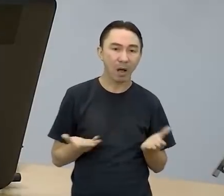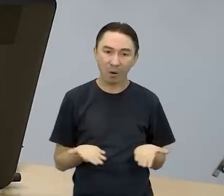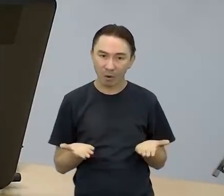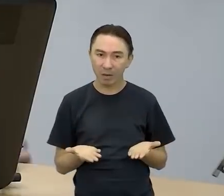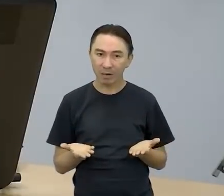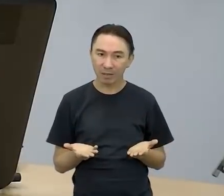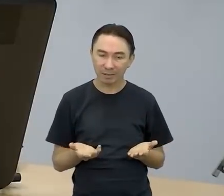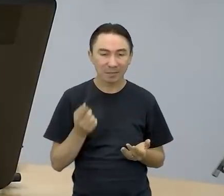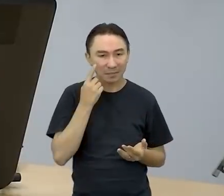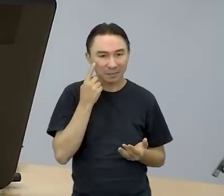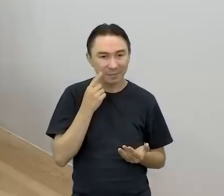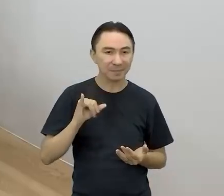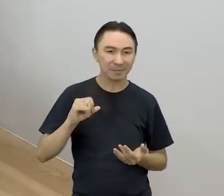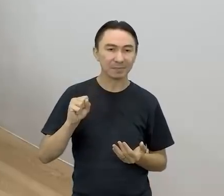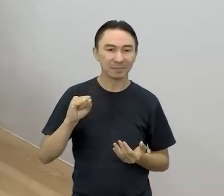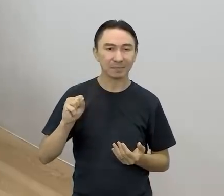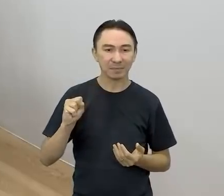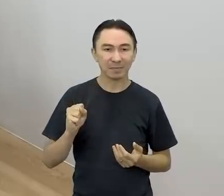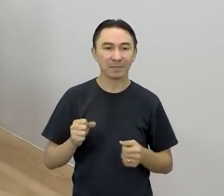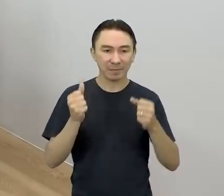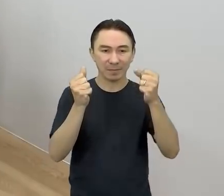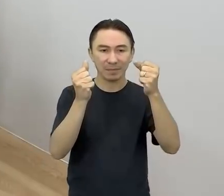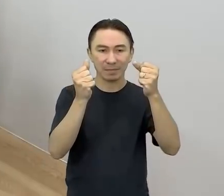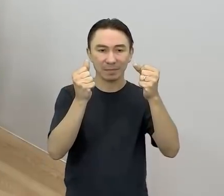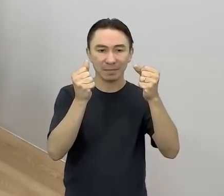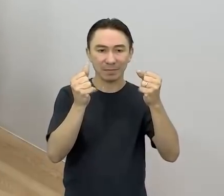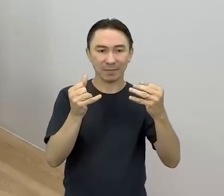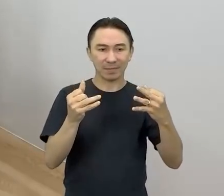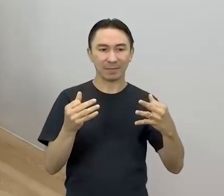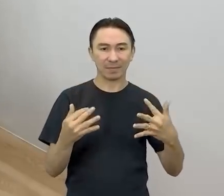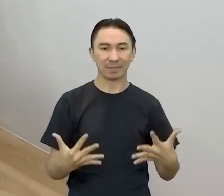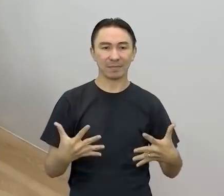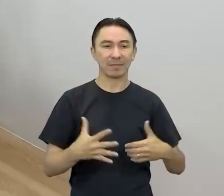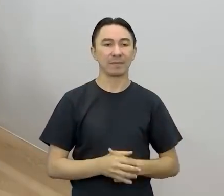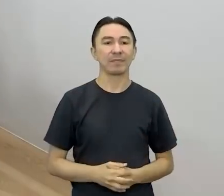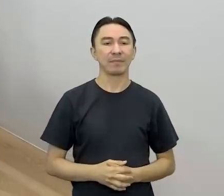humanas, é a Isis. Pode começar, Isis.